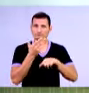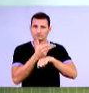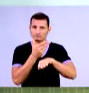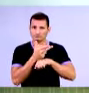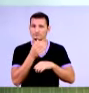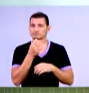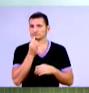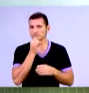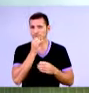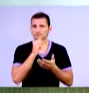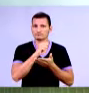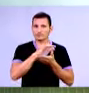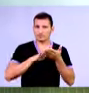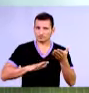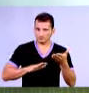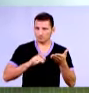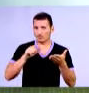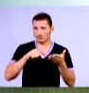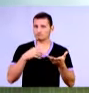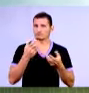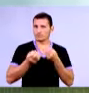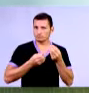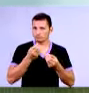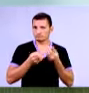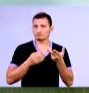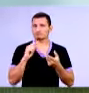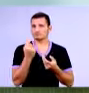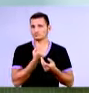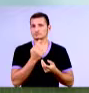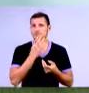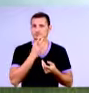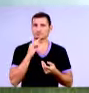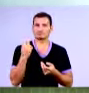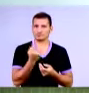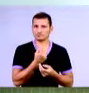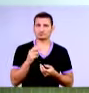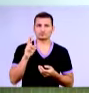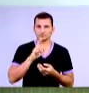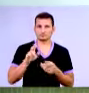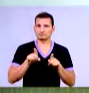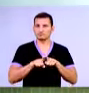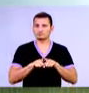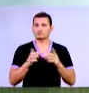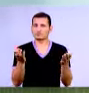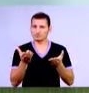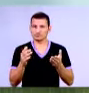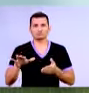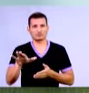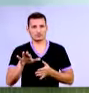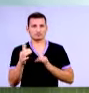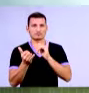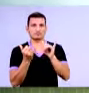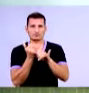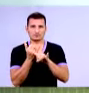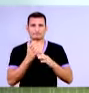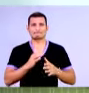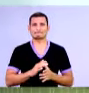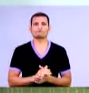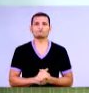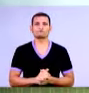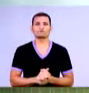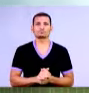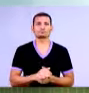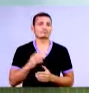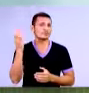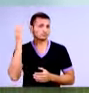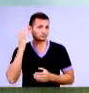o texto, que é uma forma, né, que nós conhecemos e que nós usamos hoje também no ambiente da internet,